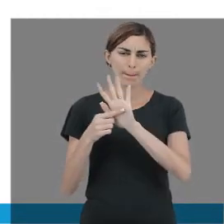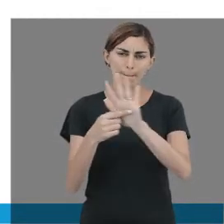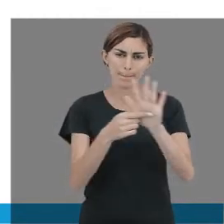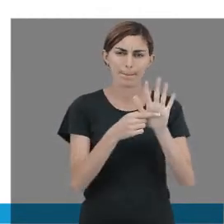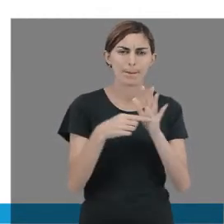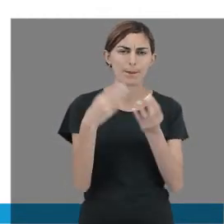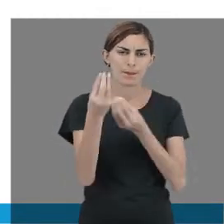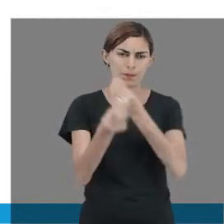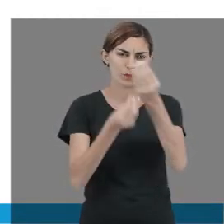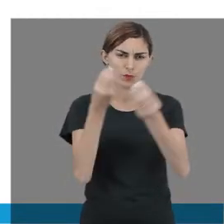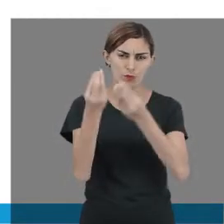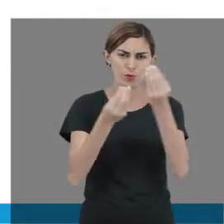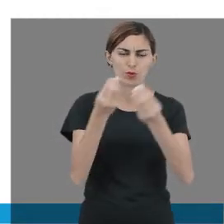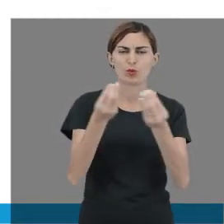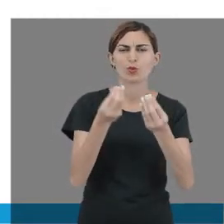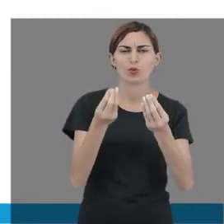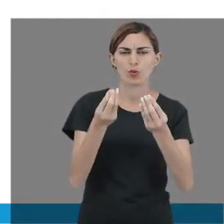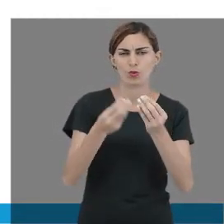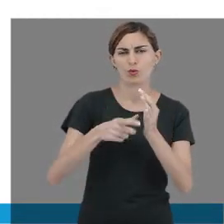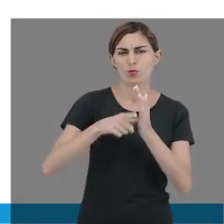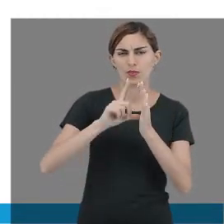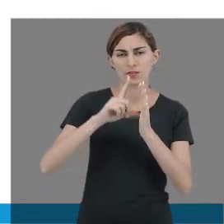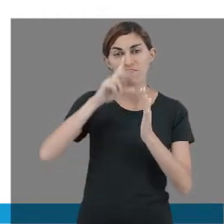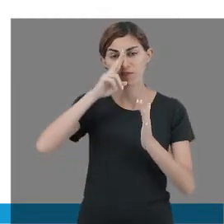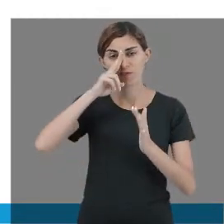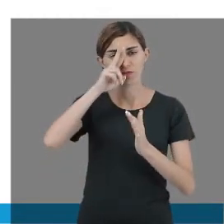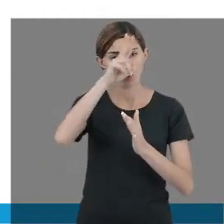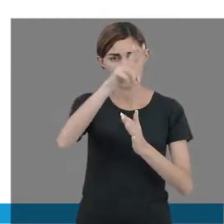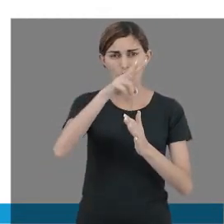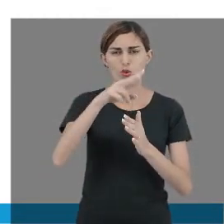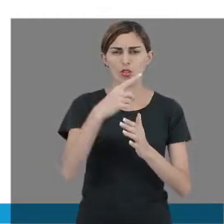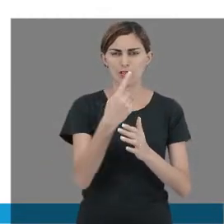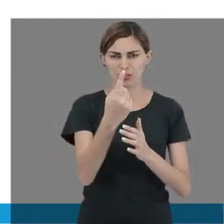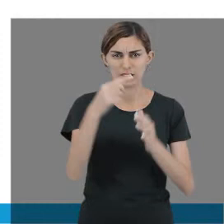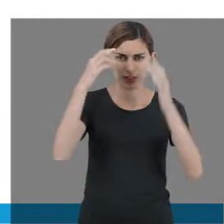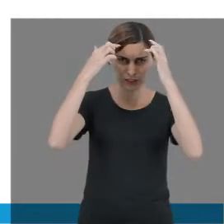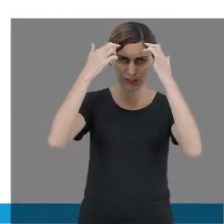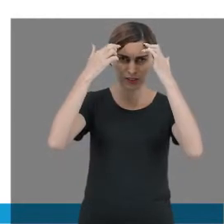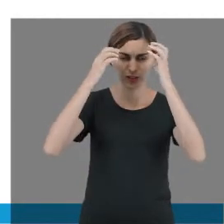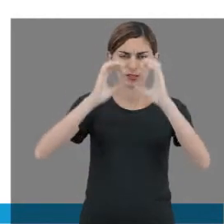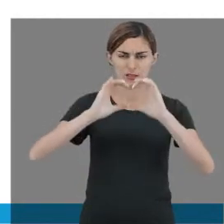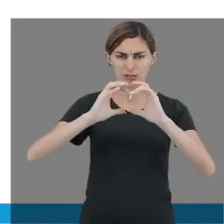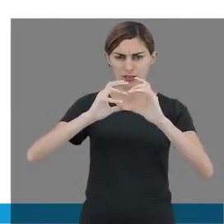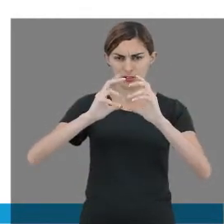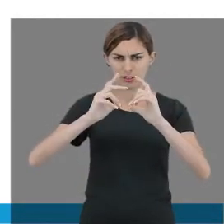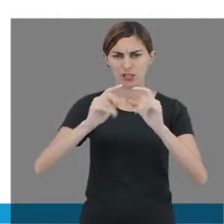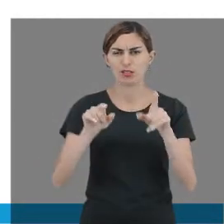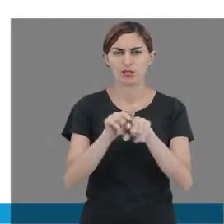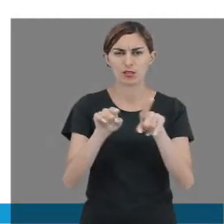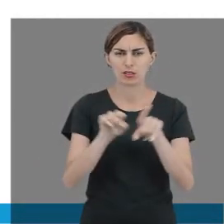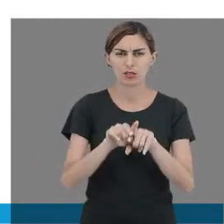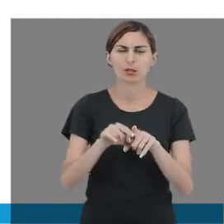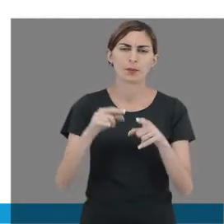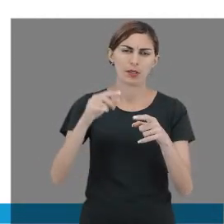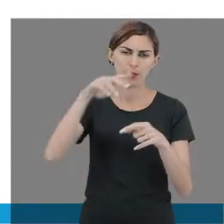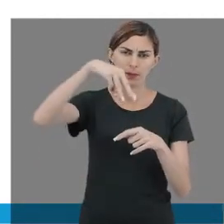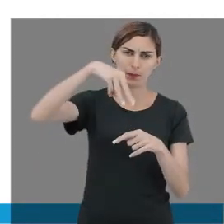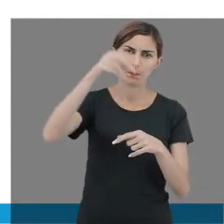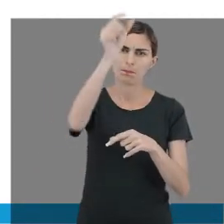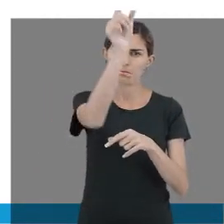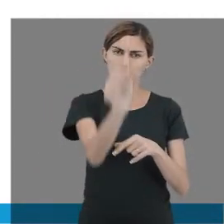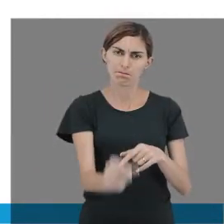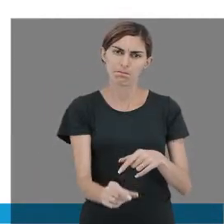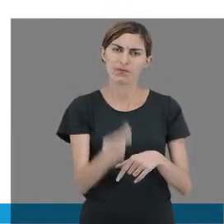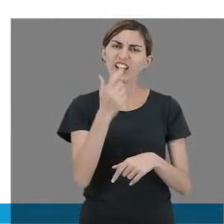foram a óbito precoce pela gravidade realmente do caso, tanto do ponto de vista cerebral como do ponto de vista de medula, e aí mostra realmente que existe